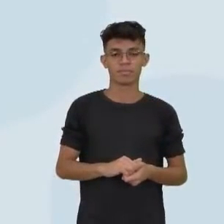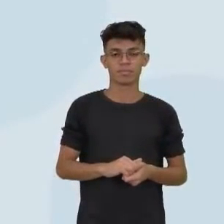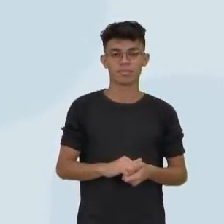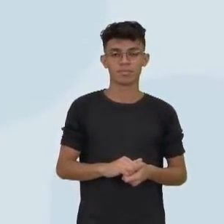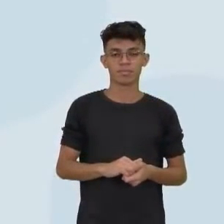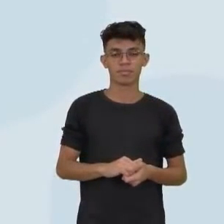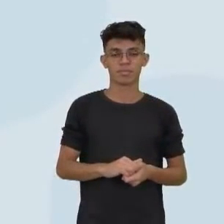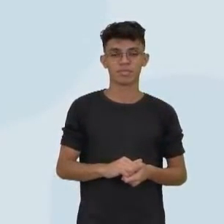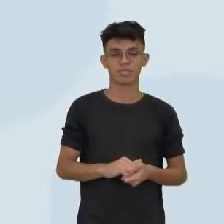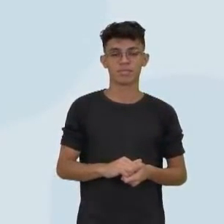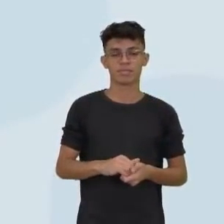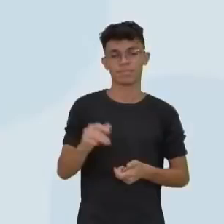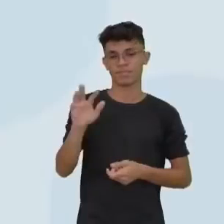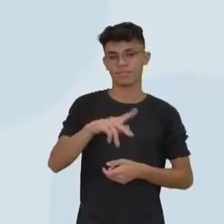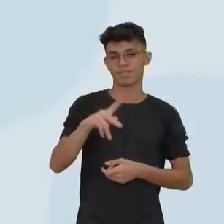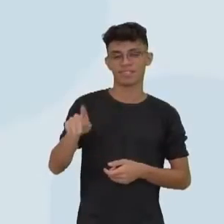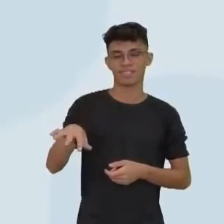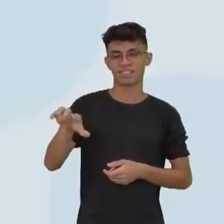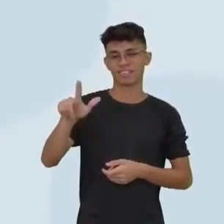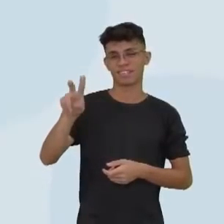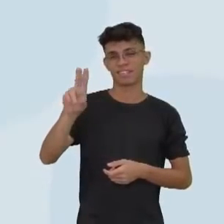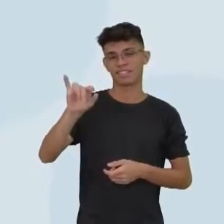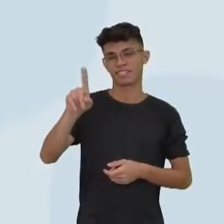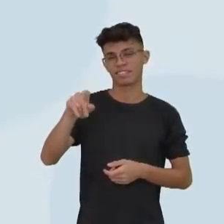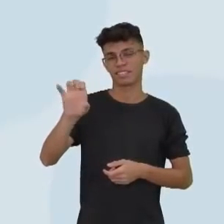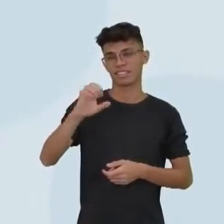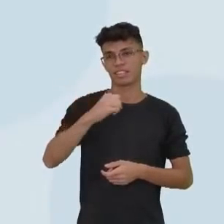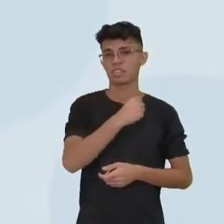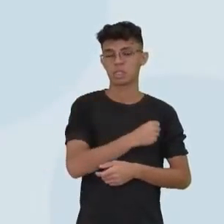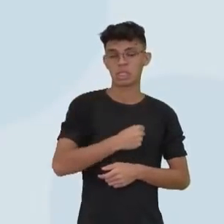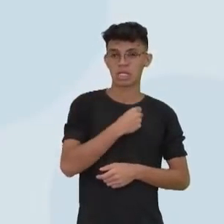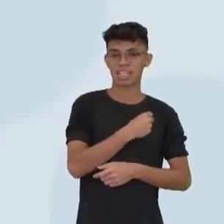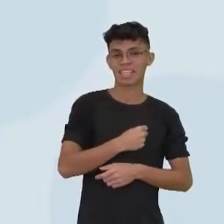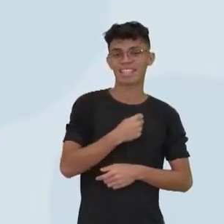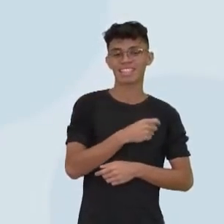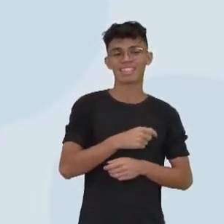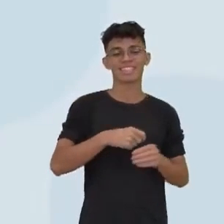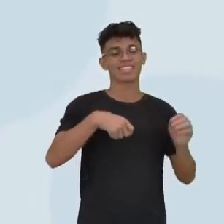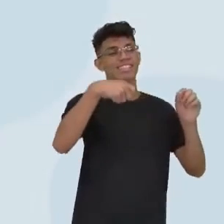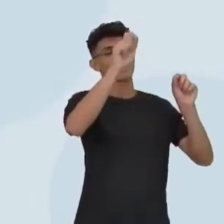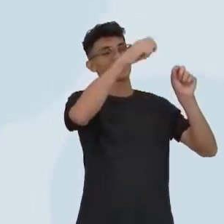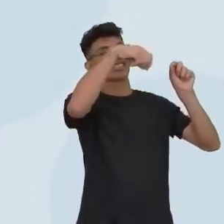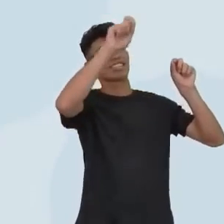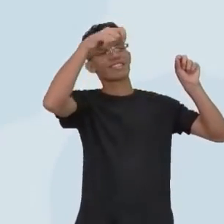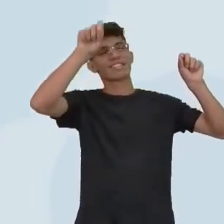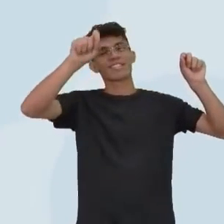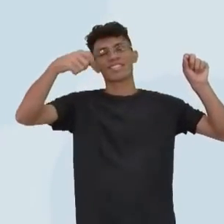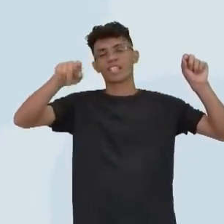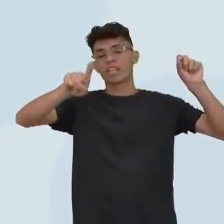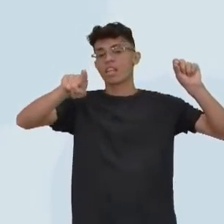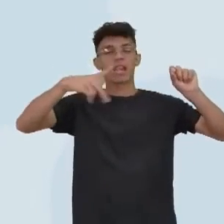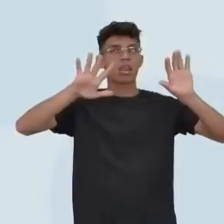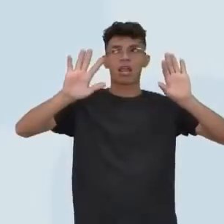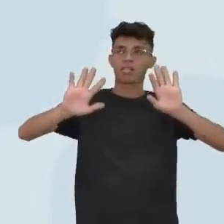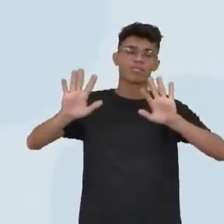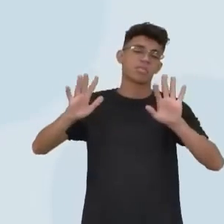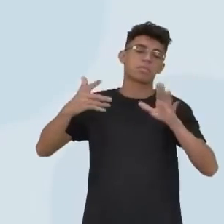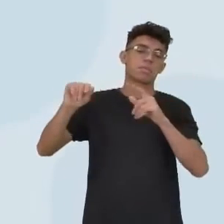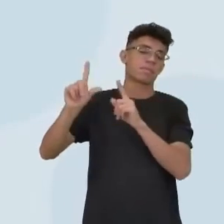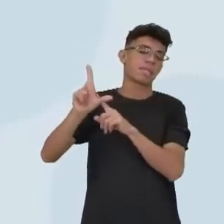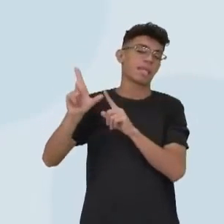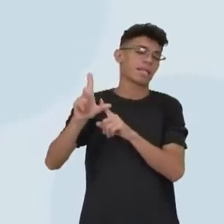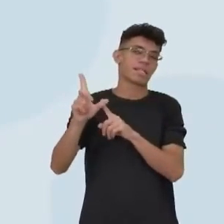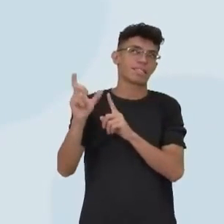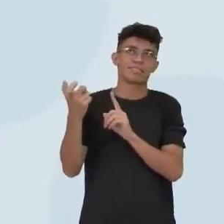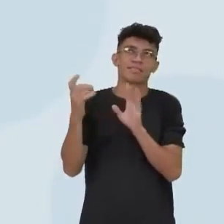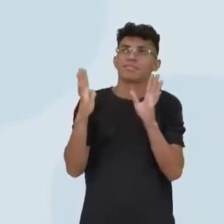A professora Luísa está morrendo de saudade de escrever na lousa, tá? Então, vocês não reparem a letra da professora Luísa, que não está